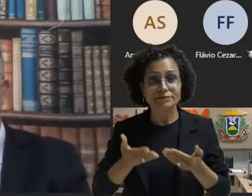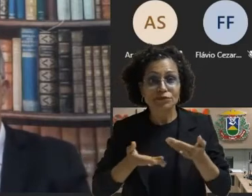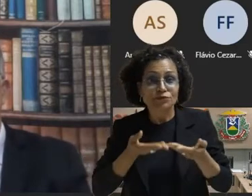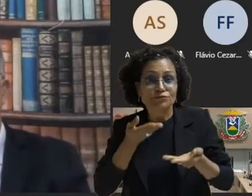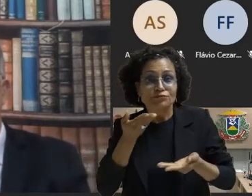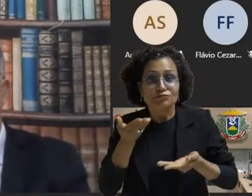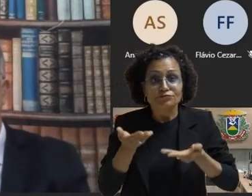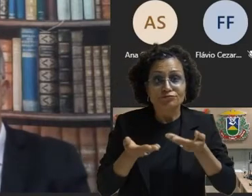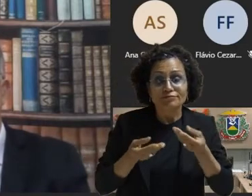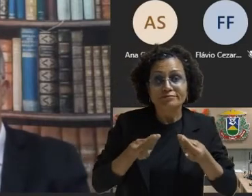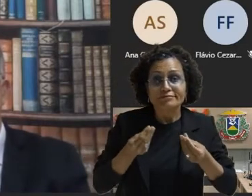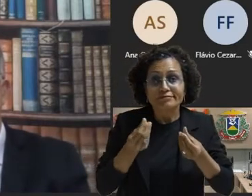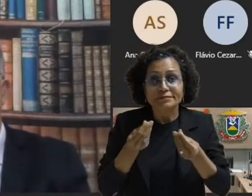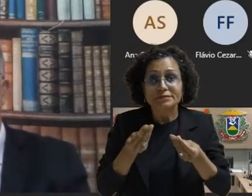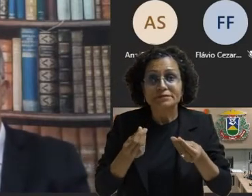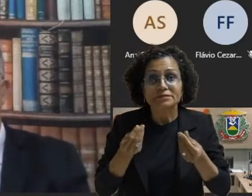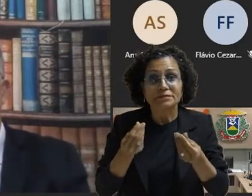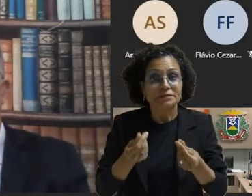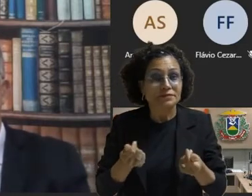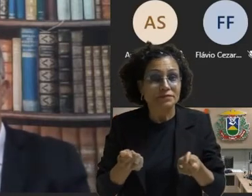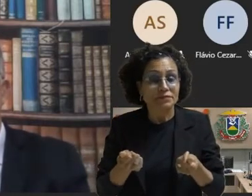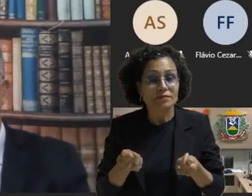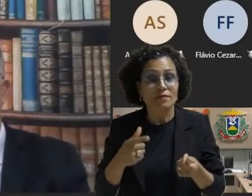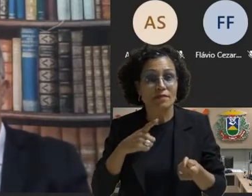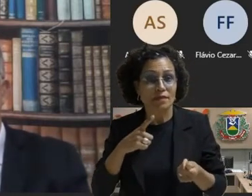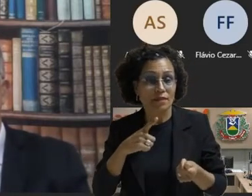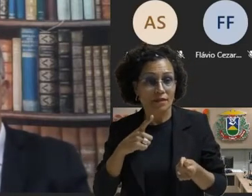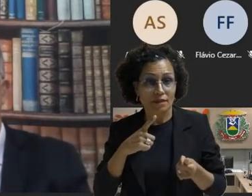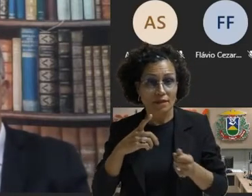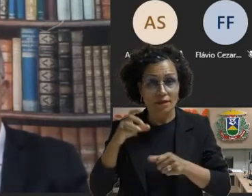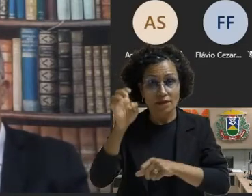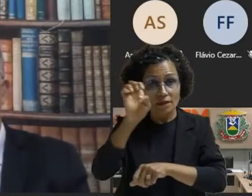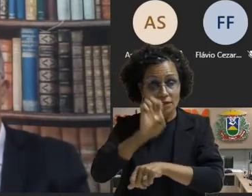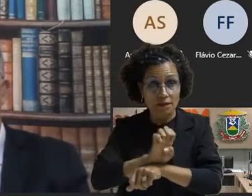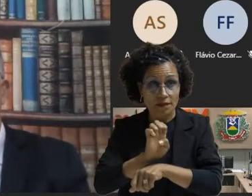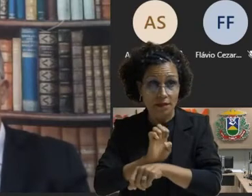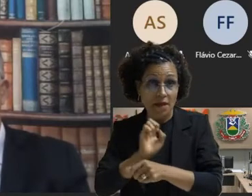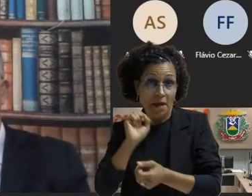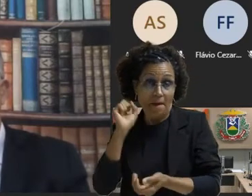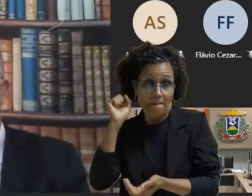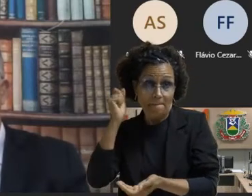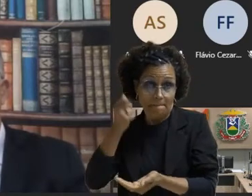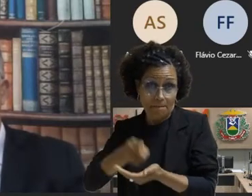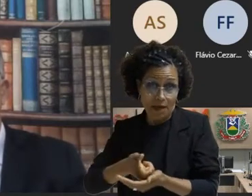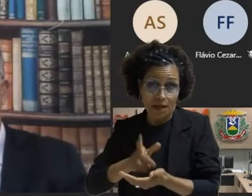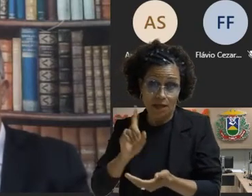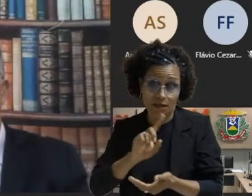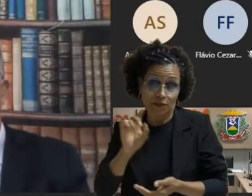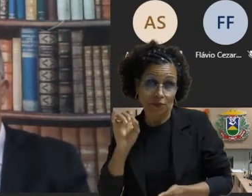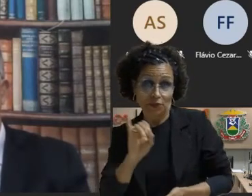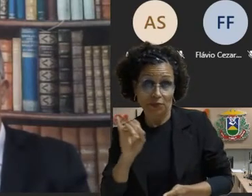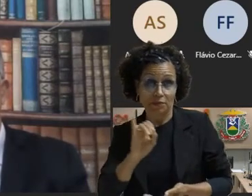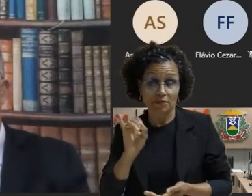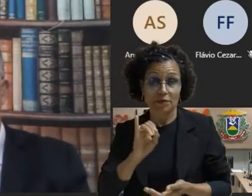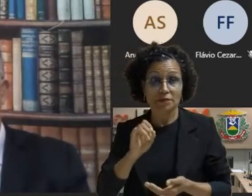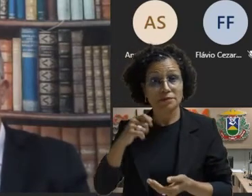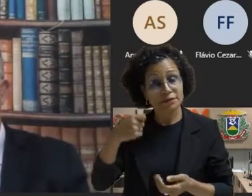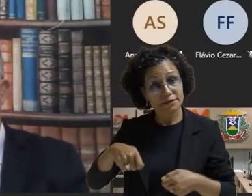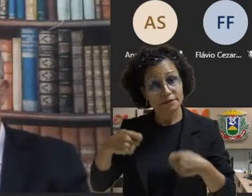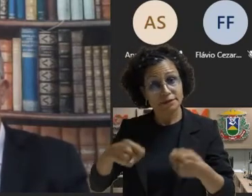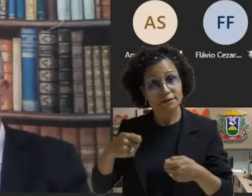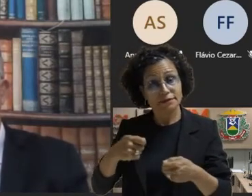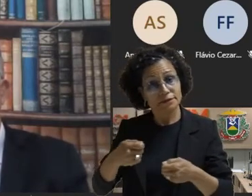tem normas disso, o Estado tem aqui, quando você deixa de pagar determinado imposto, não se executa, o Ministério